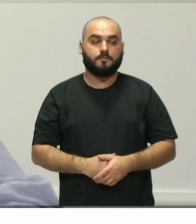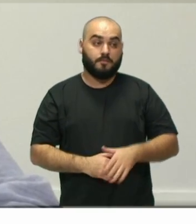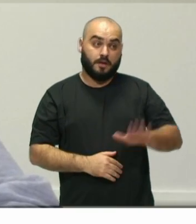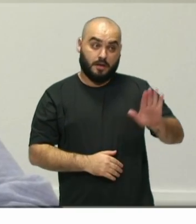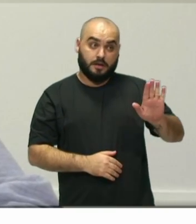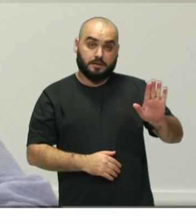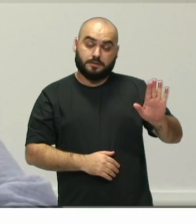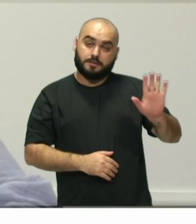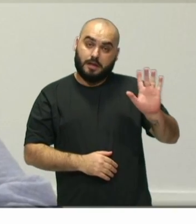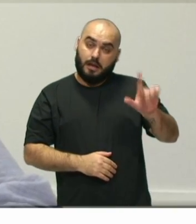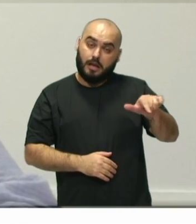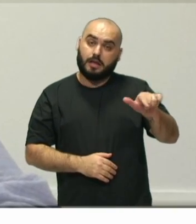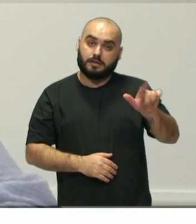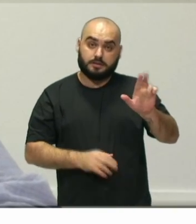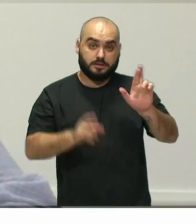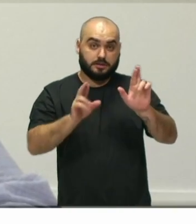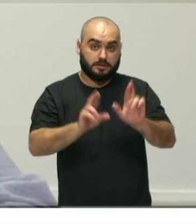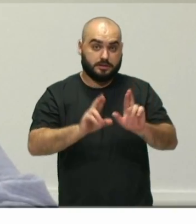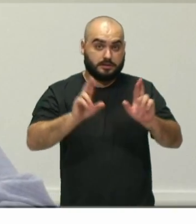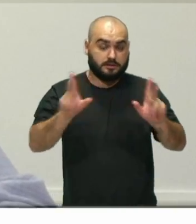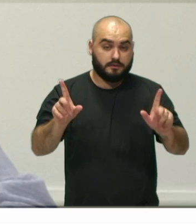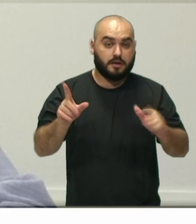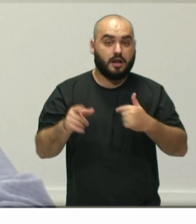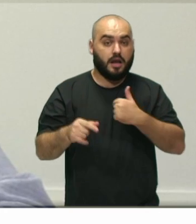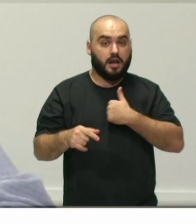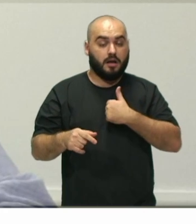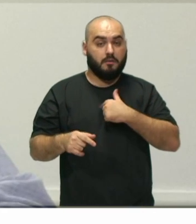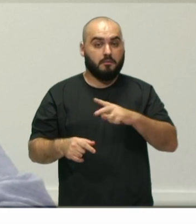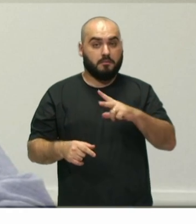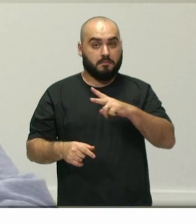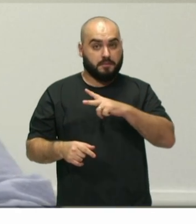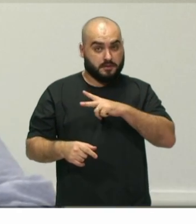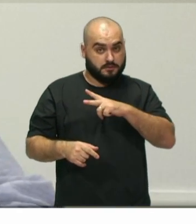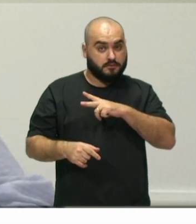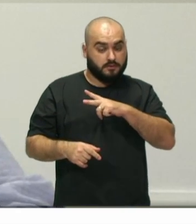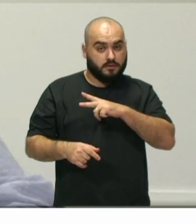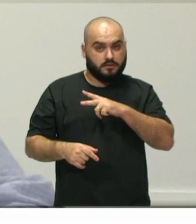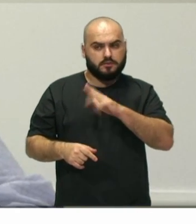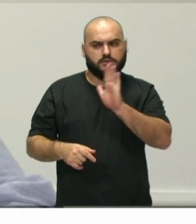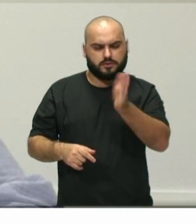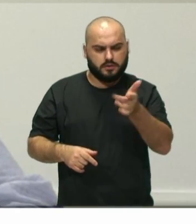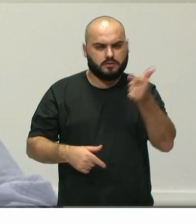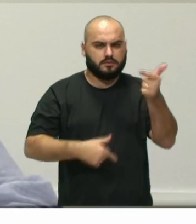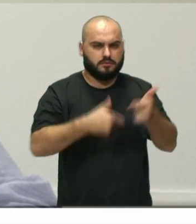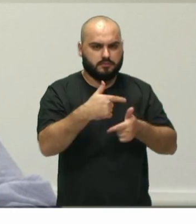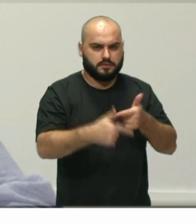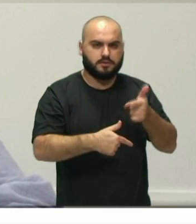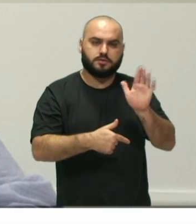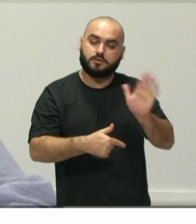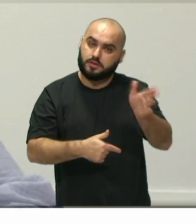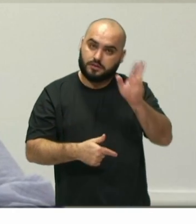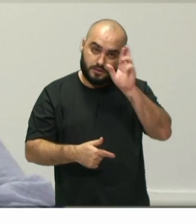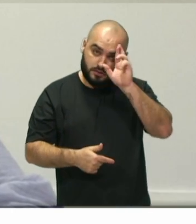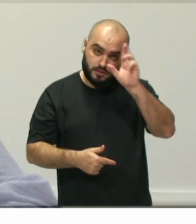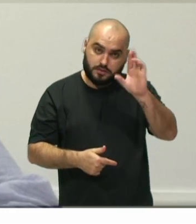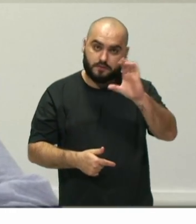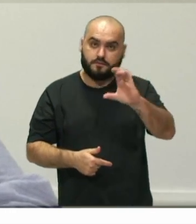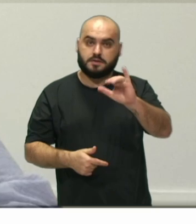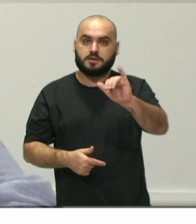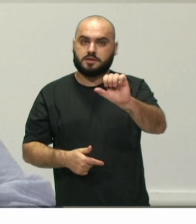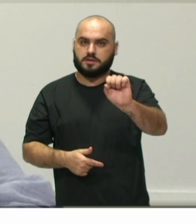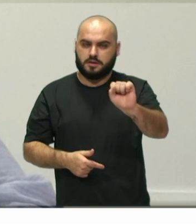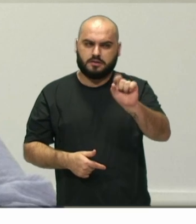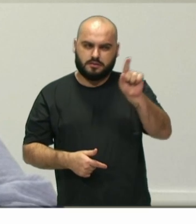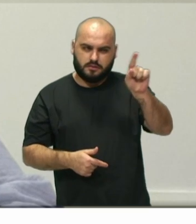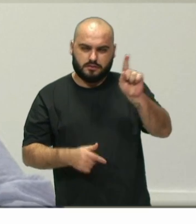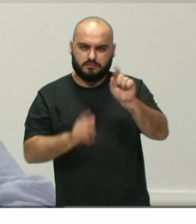diferente. Eu que venho da questão privada, já trabalhei no meio público, coordenei o CIS ali no bairro São Vicente, mas